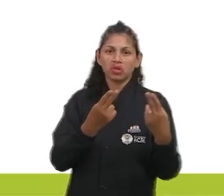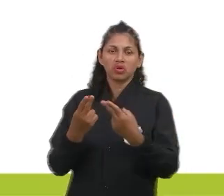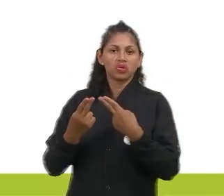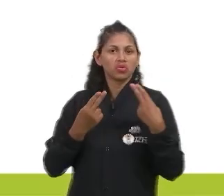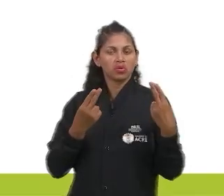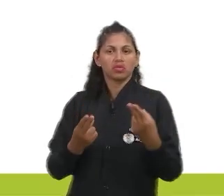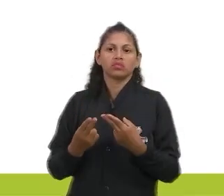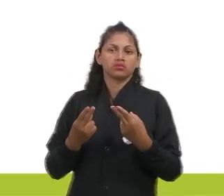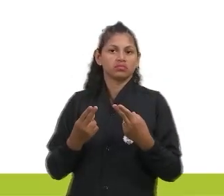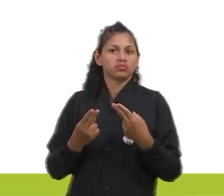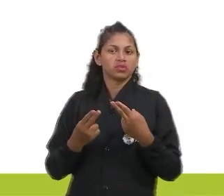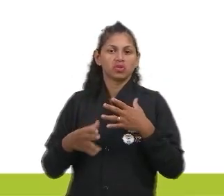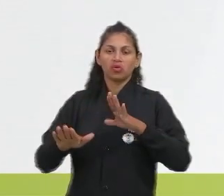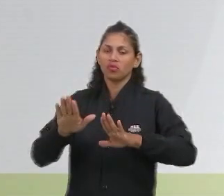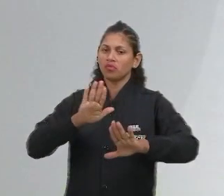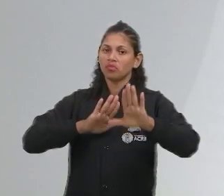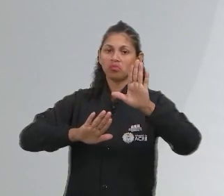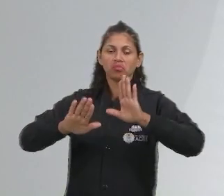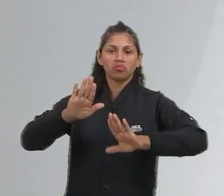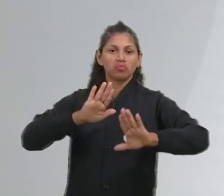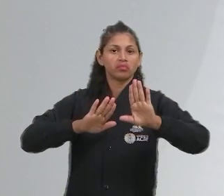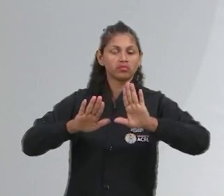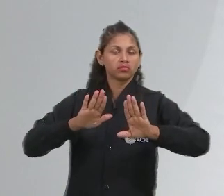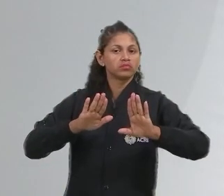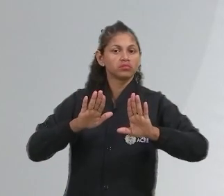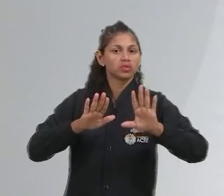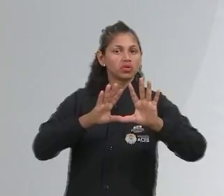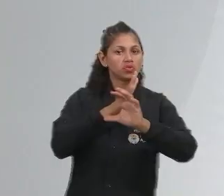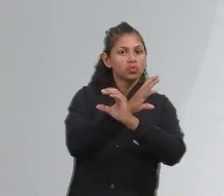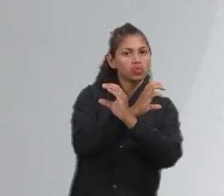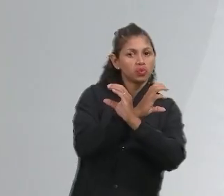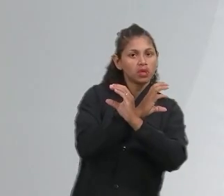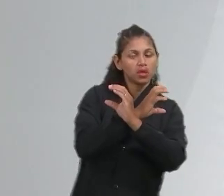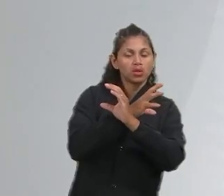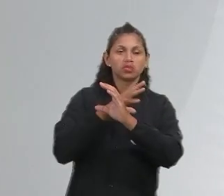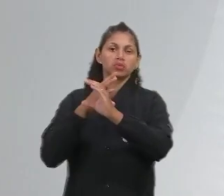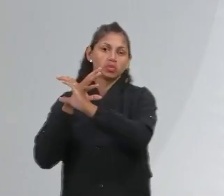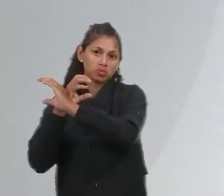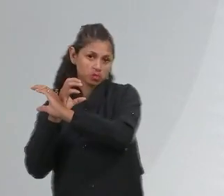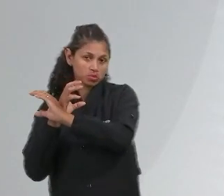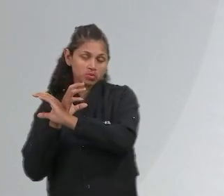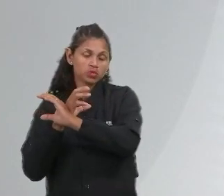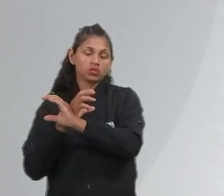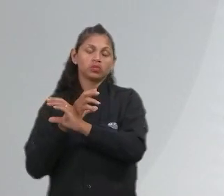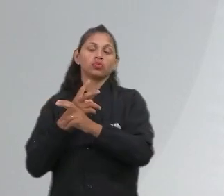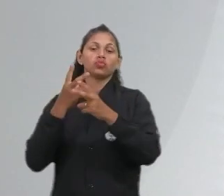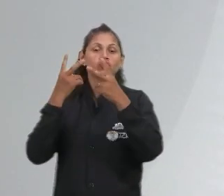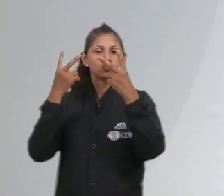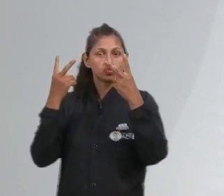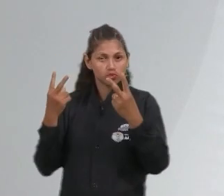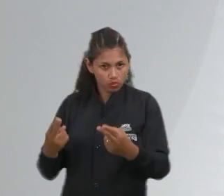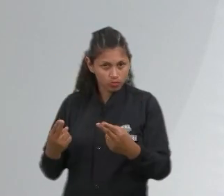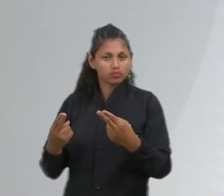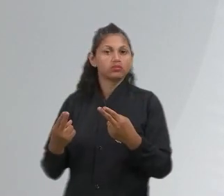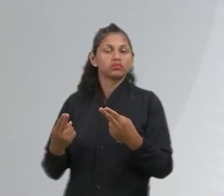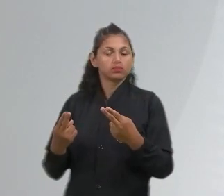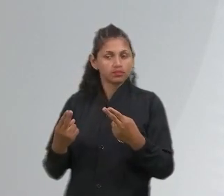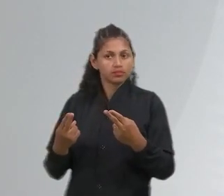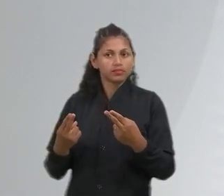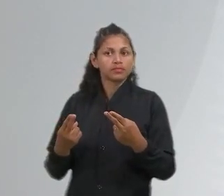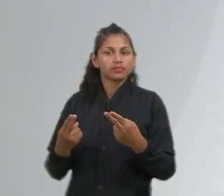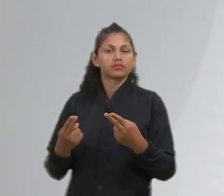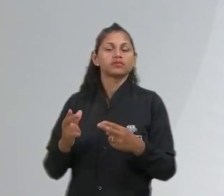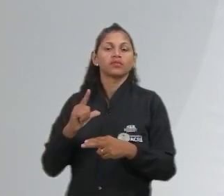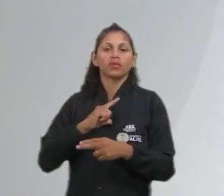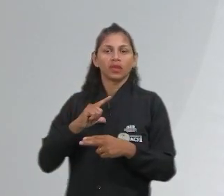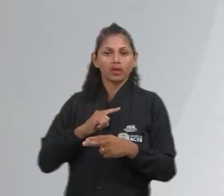eles não vão variar de um ácido para o outro. Os dois ácidos possuem ligação